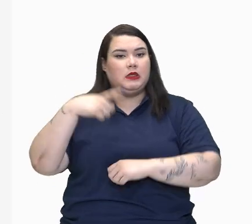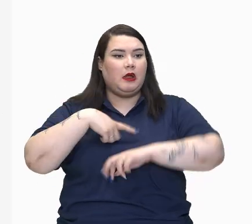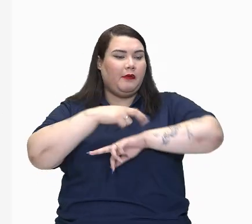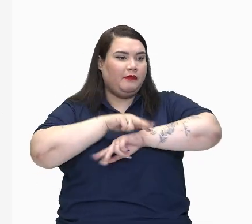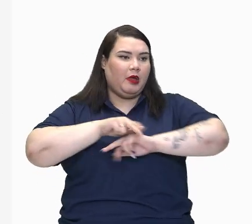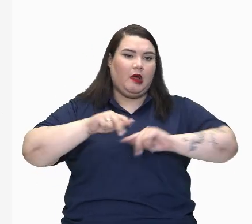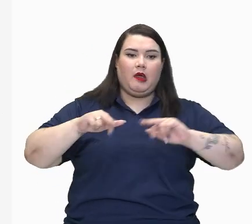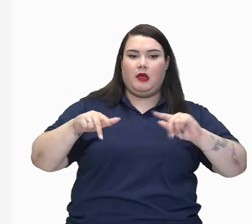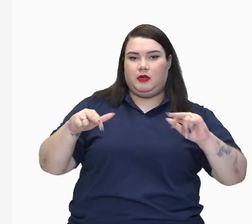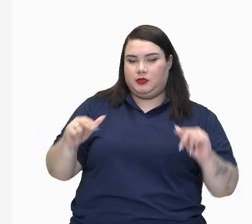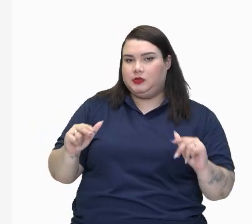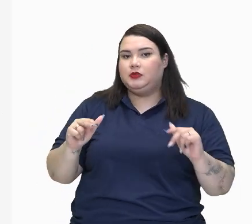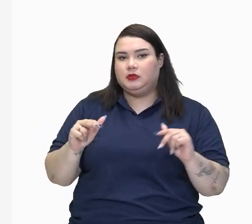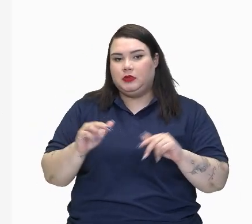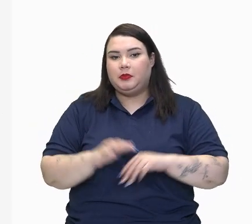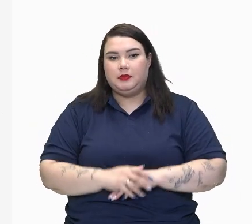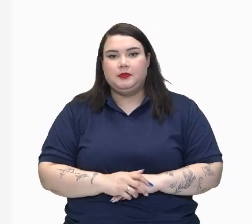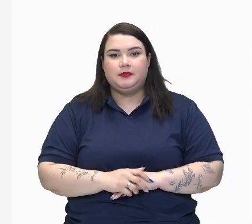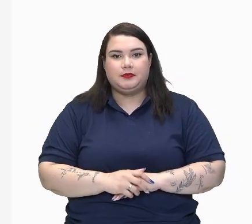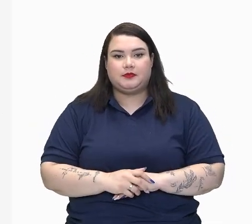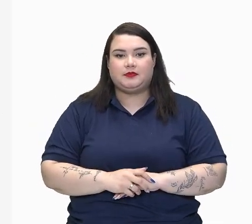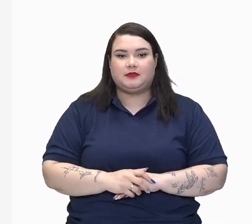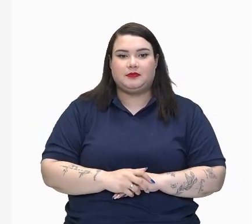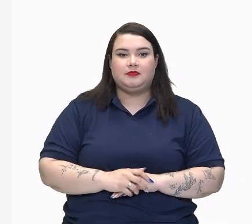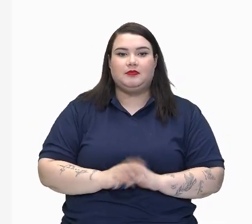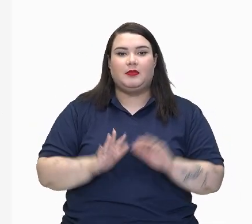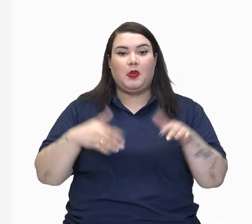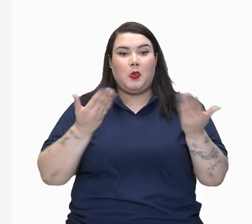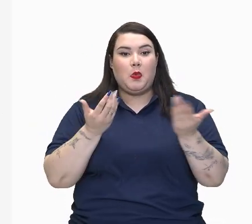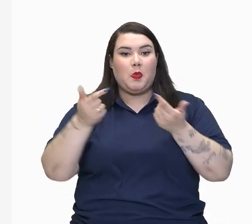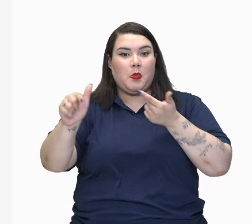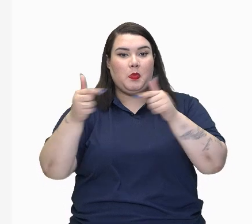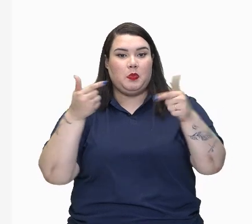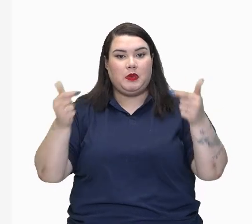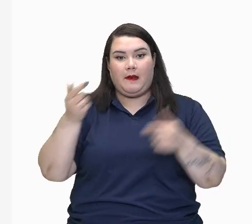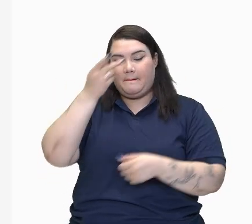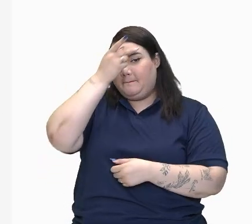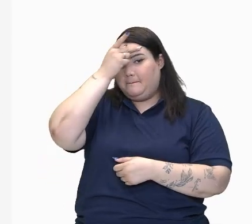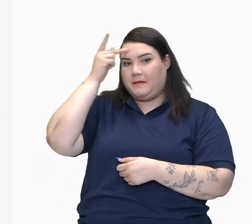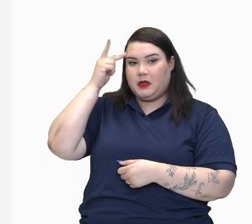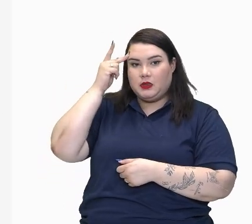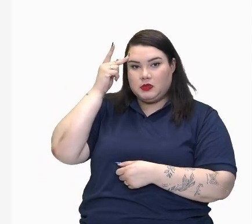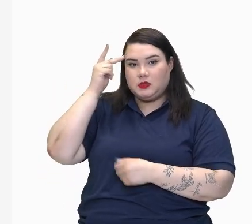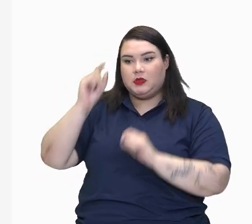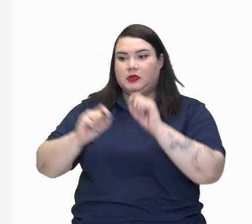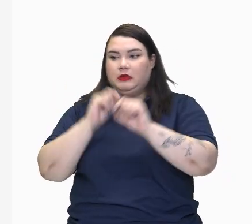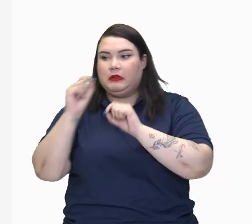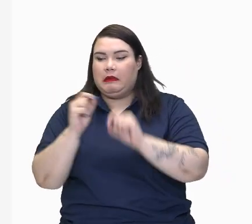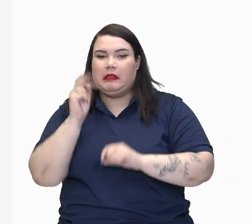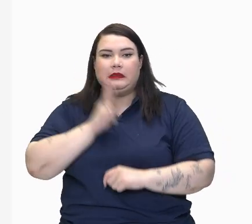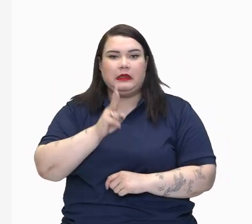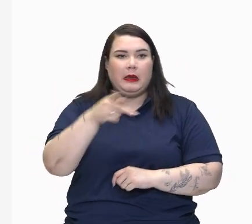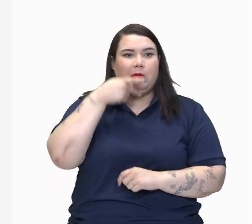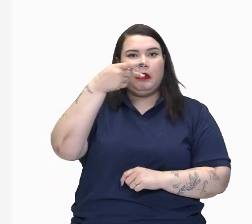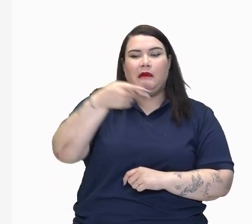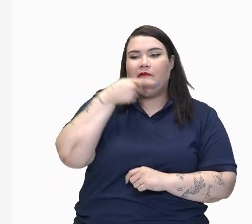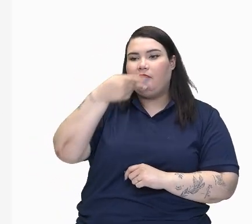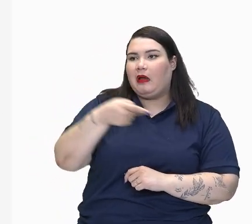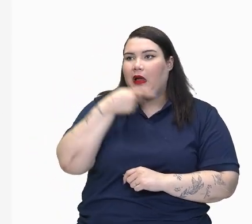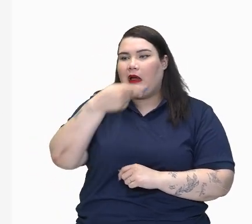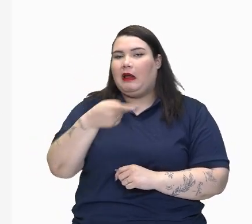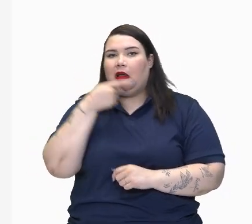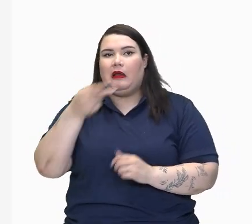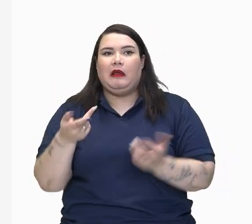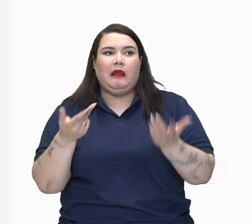vário, canta no martelo. Outros sapos pipas, um mal em si cabe, falam pelas tripas: sei,